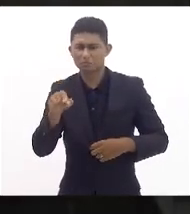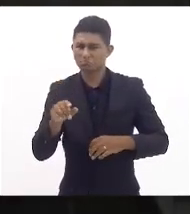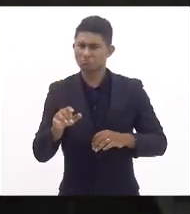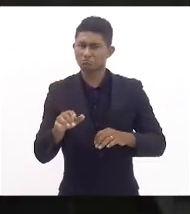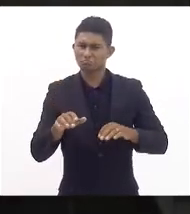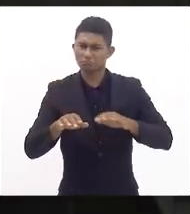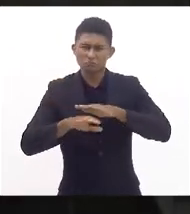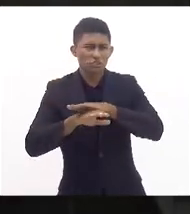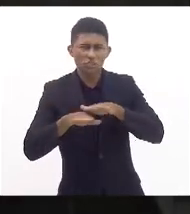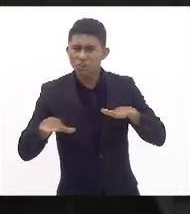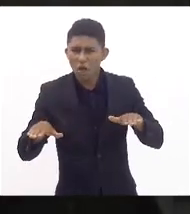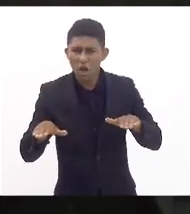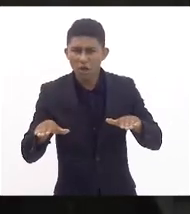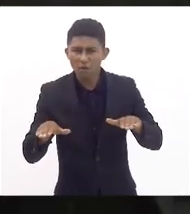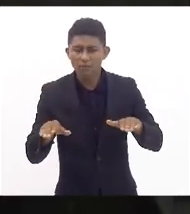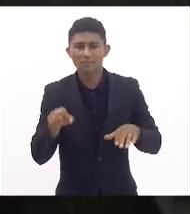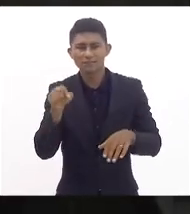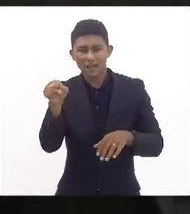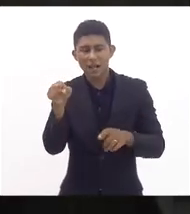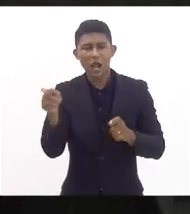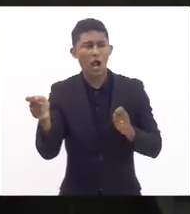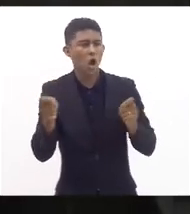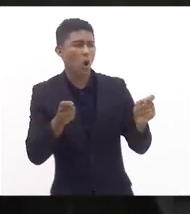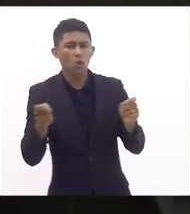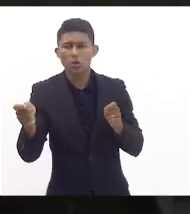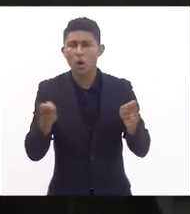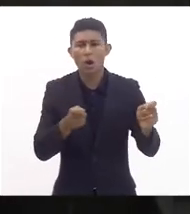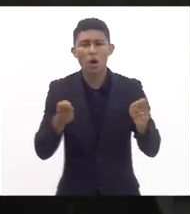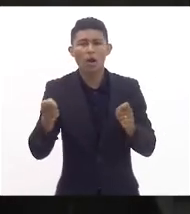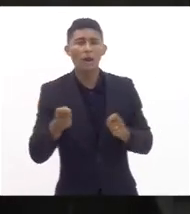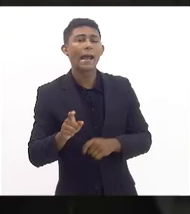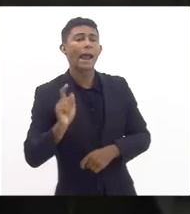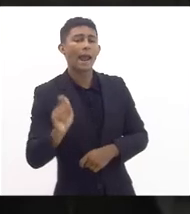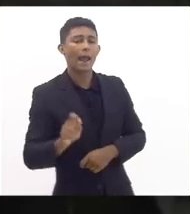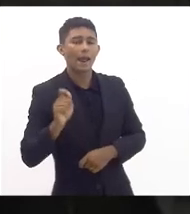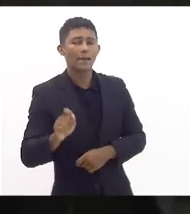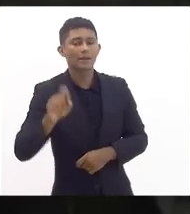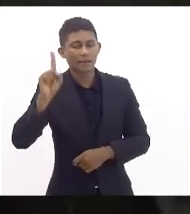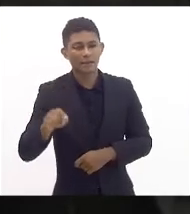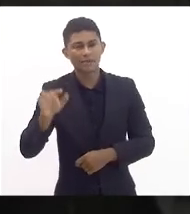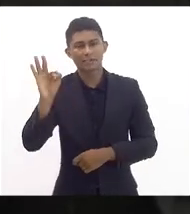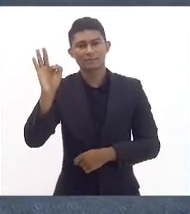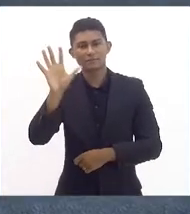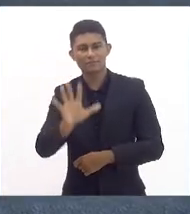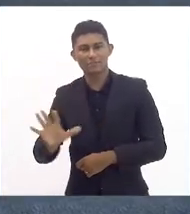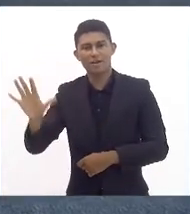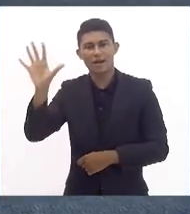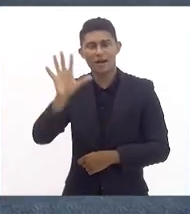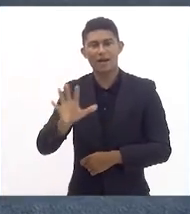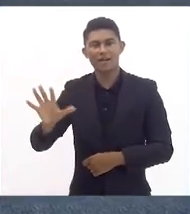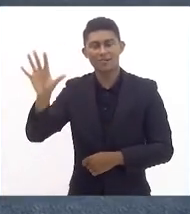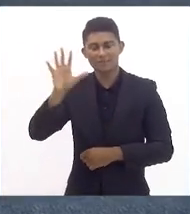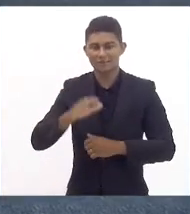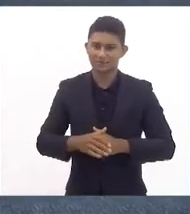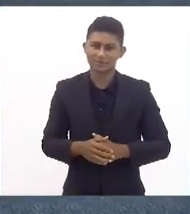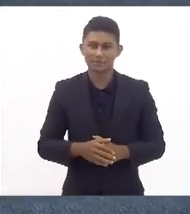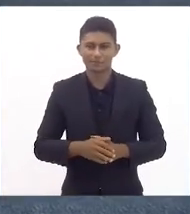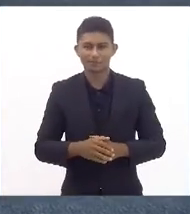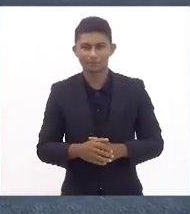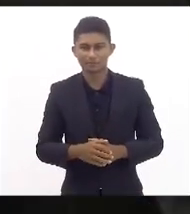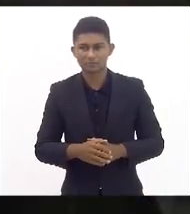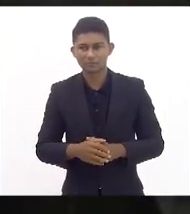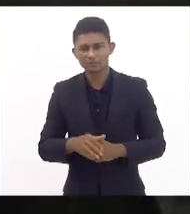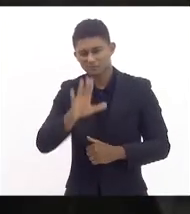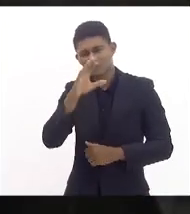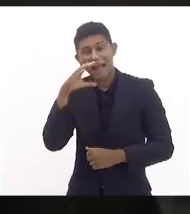e não tivesse o controle acionário da União, senhor presidente. Deputado Luiz, no ano, eu falei agora... E só para